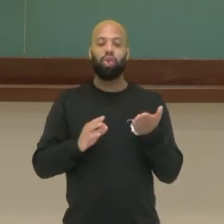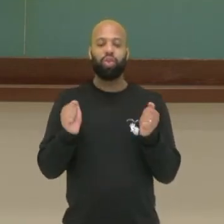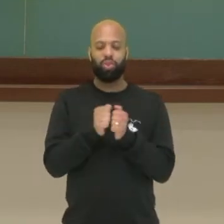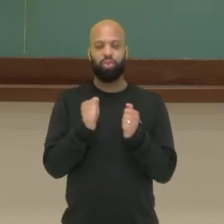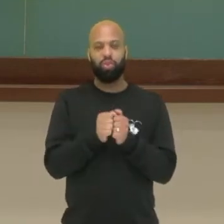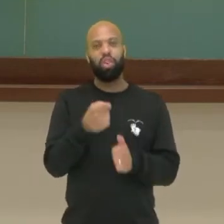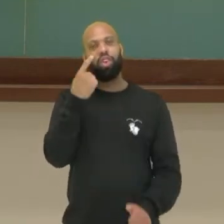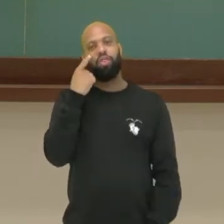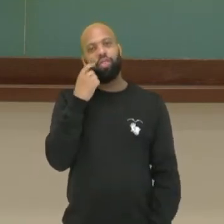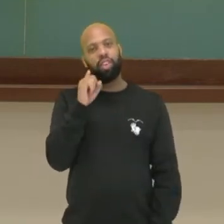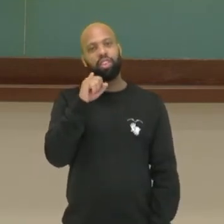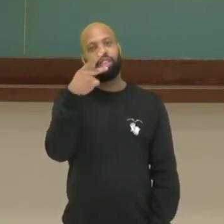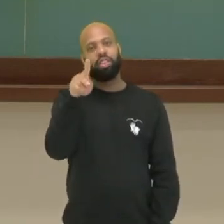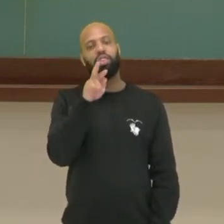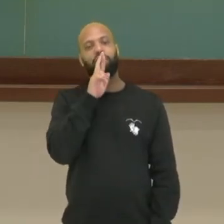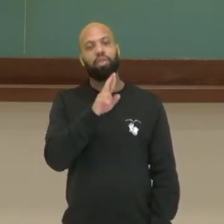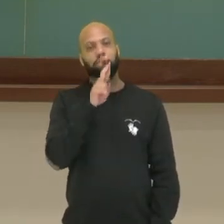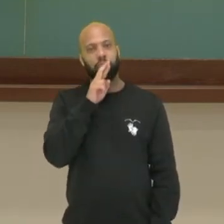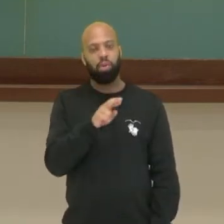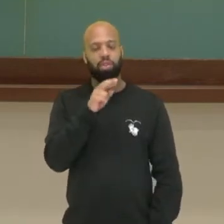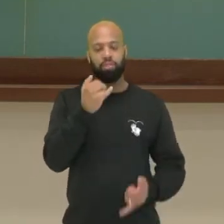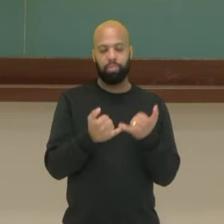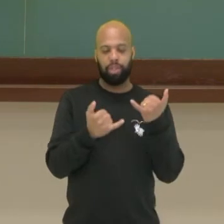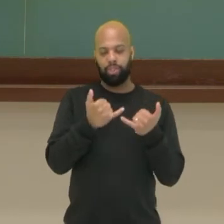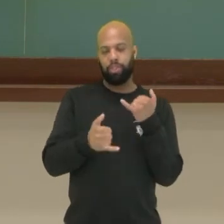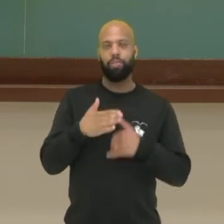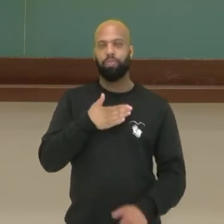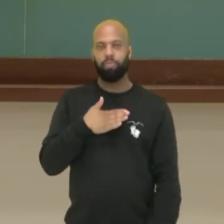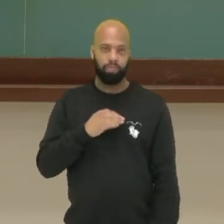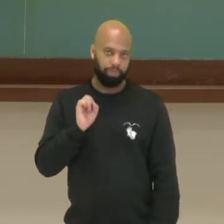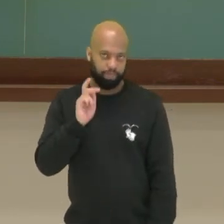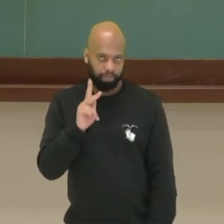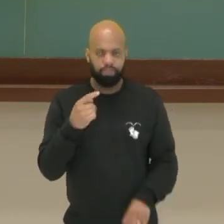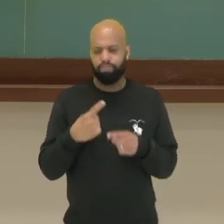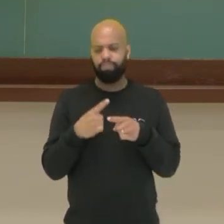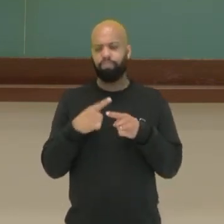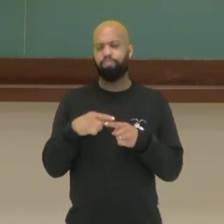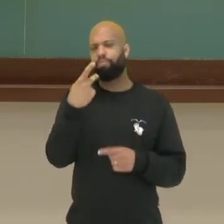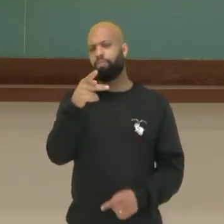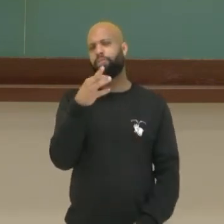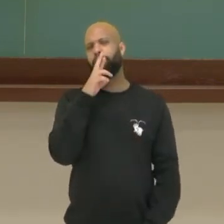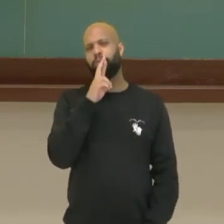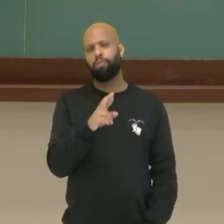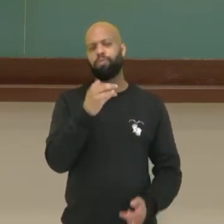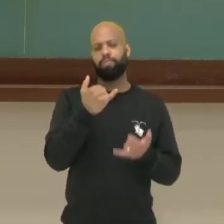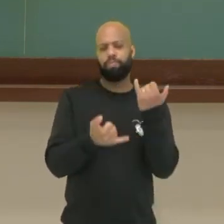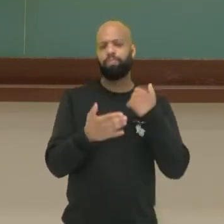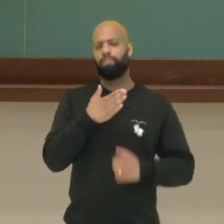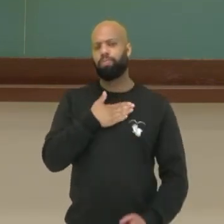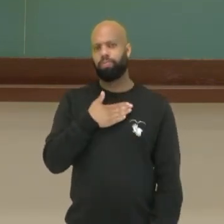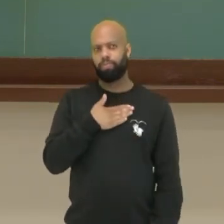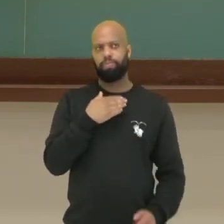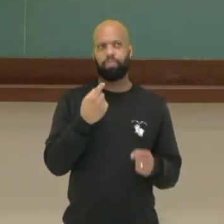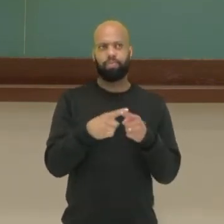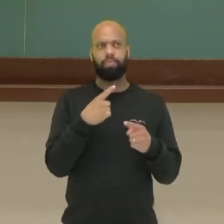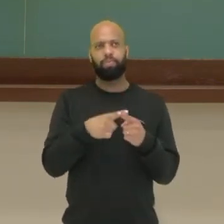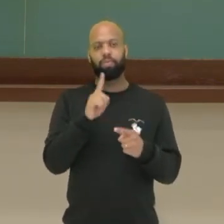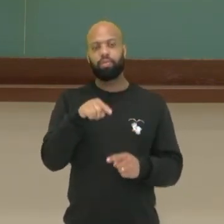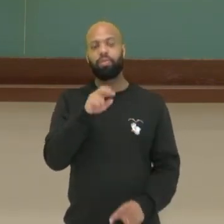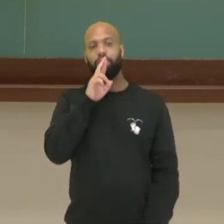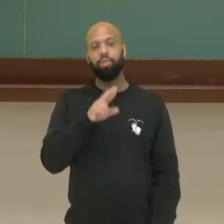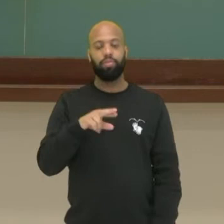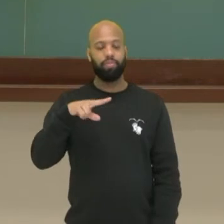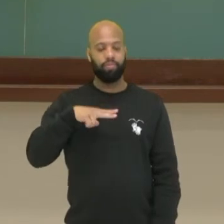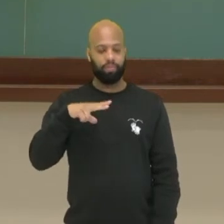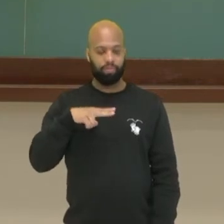sua resposta está próxima à minha? Por que eu vou dizer que a sua resposta está próxima à minha? Porque é uma resposta pessoal,